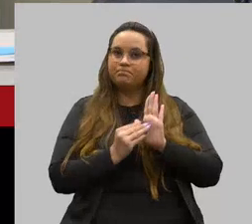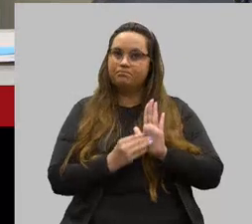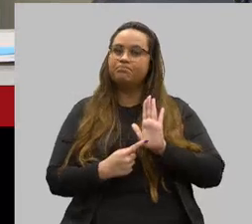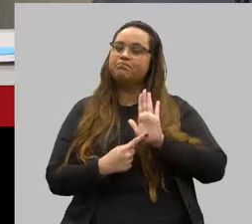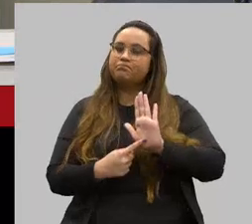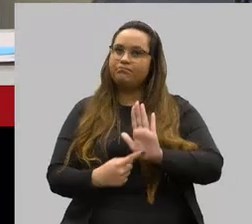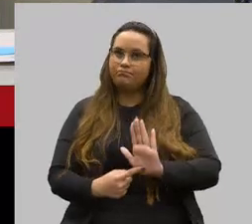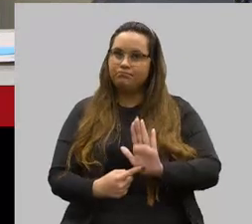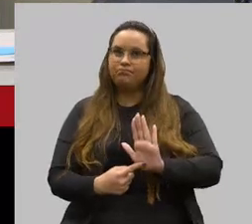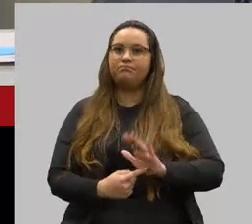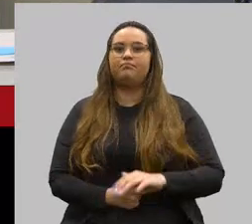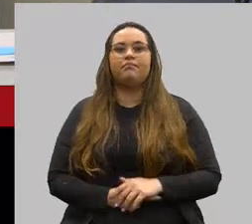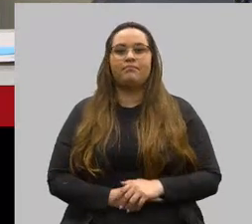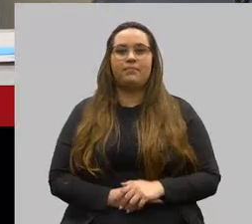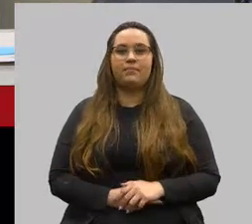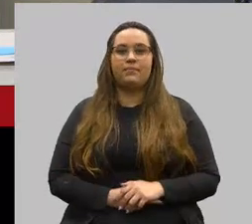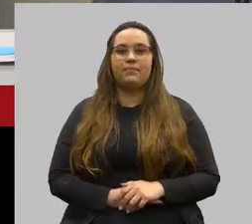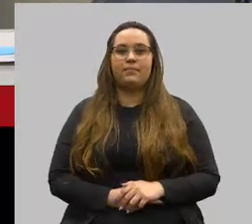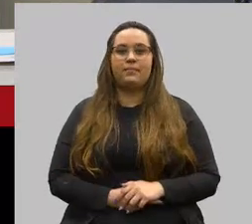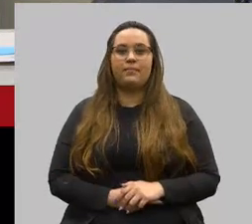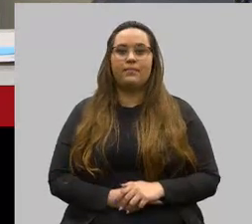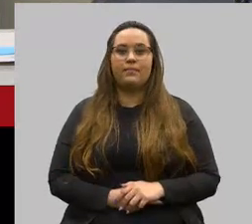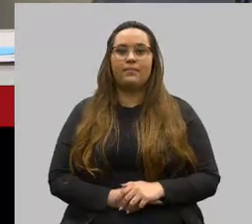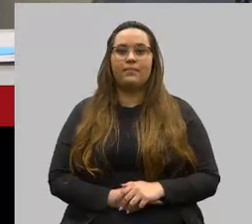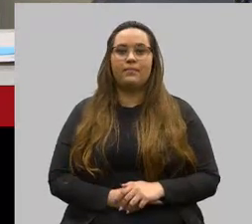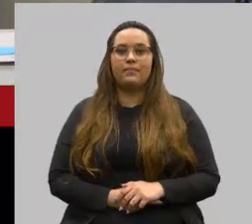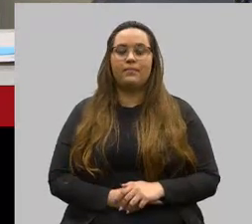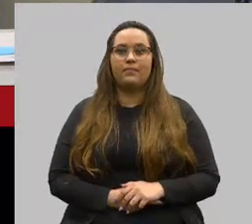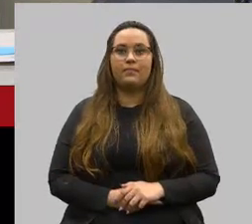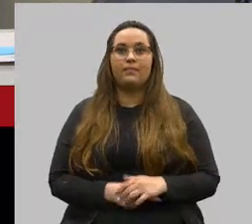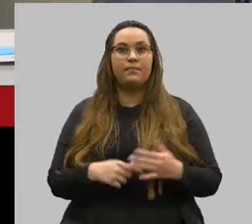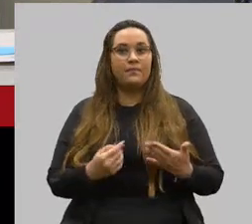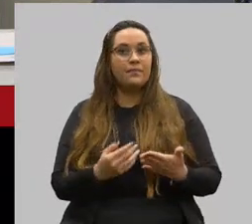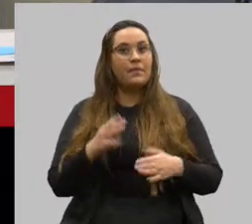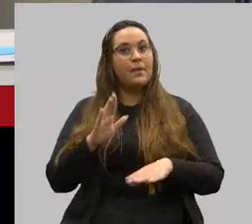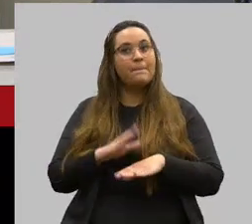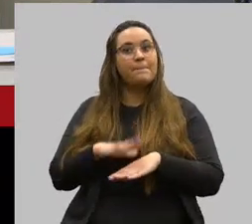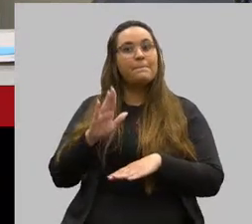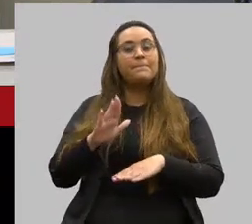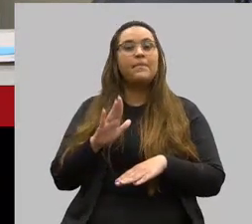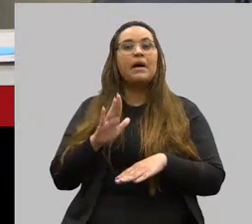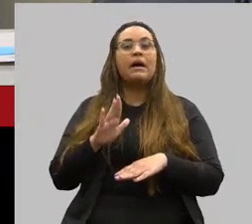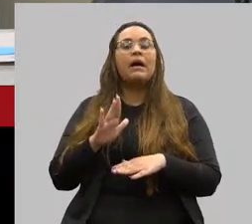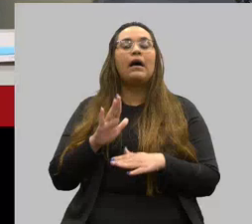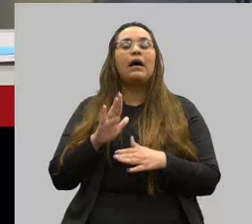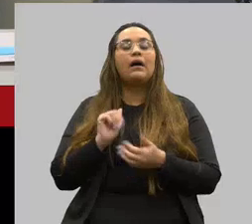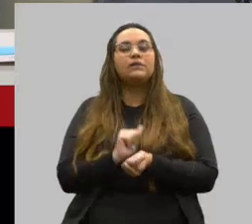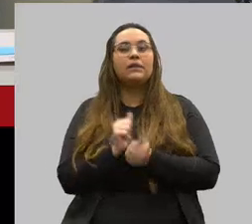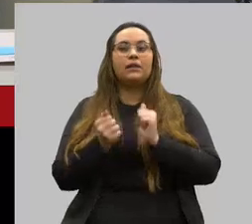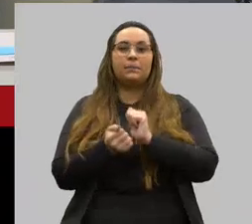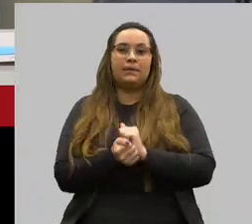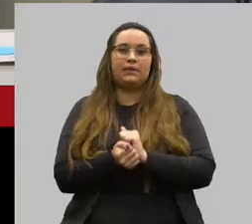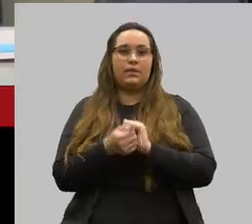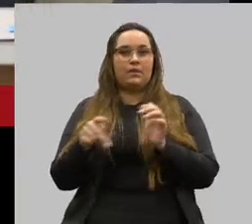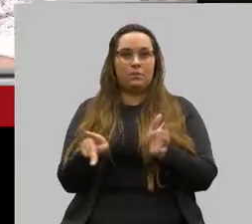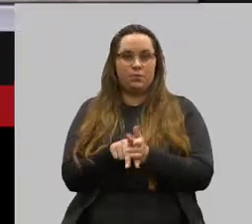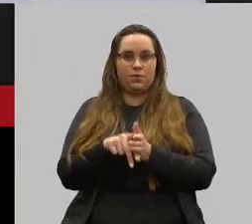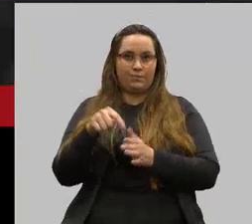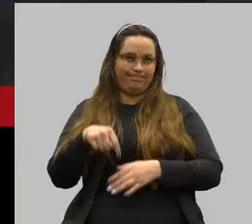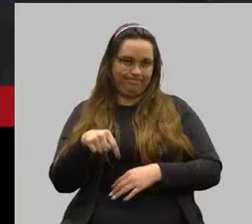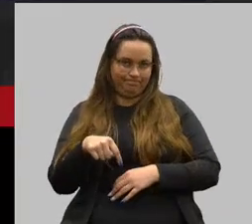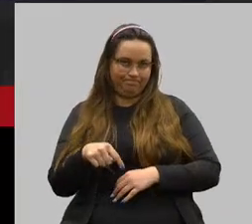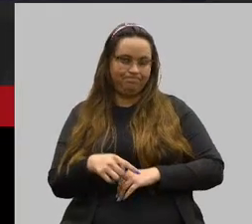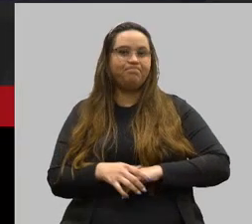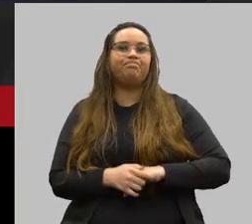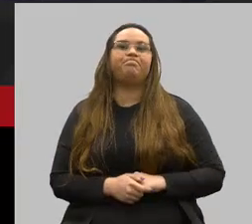né estruturamos para que fique eh mais adequado inclusive nos arquivos dessa casa bem